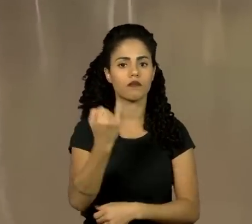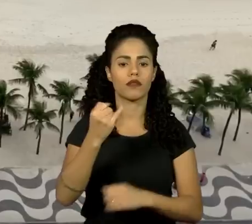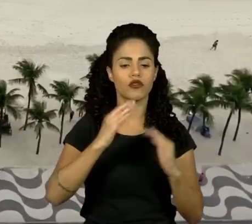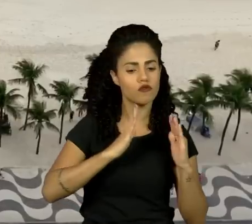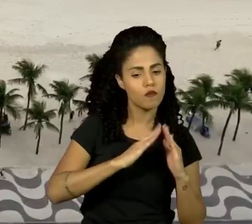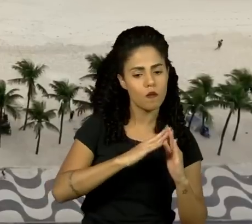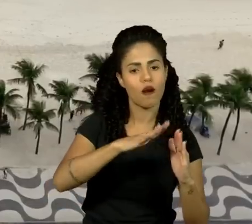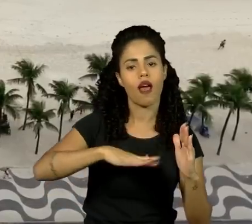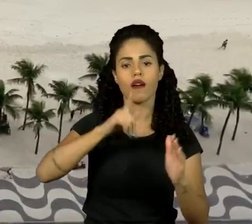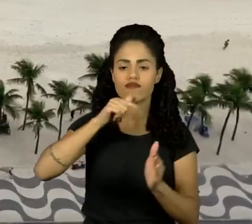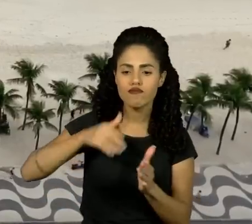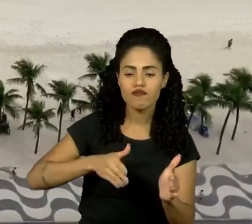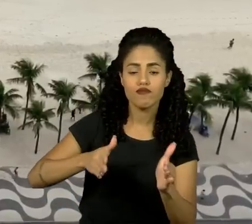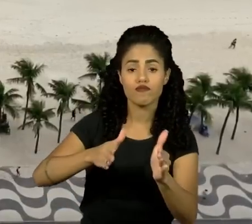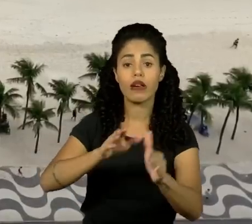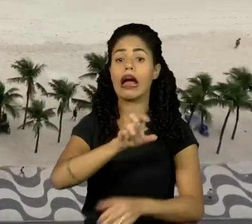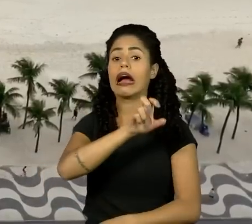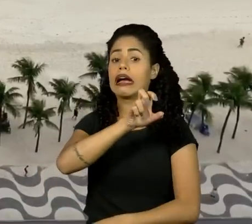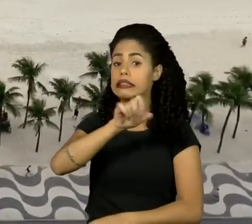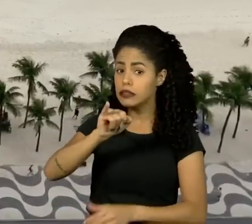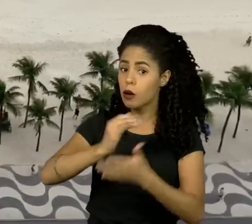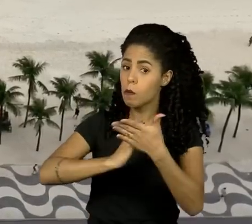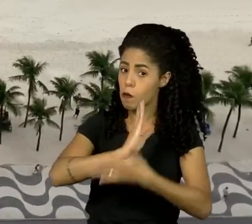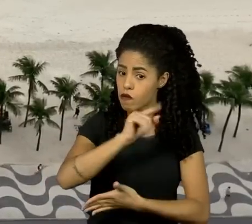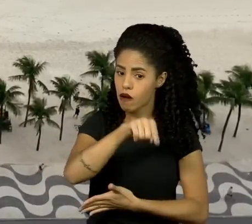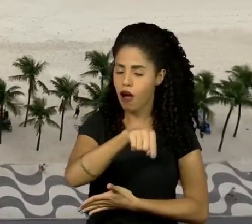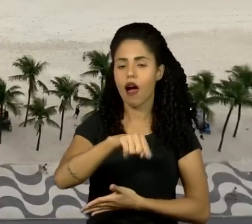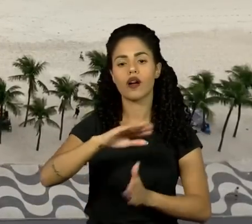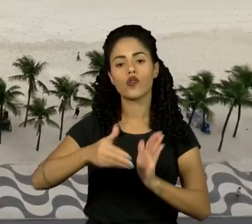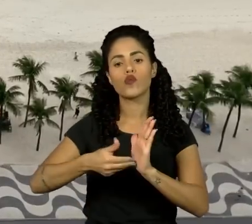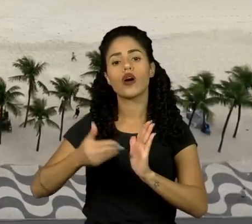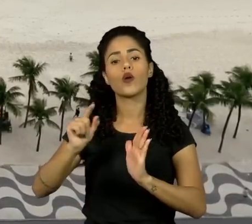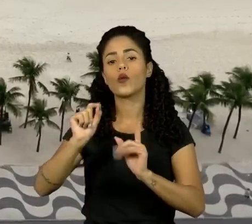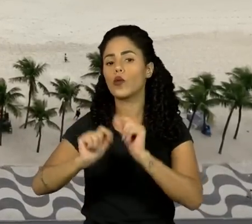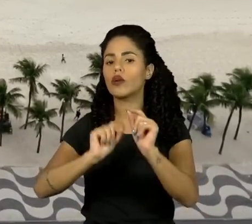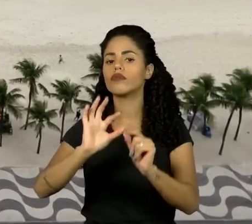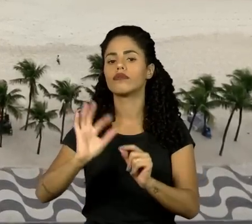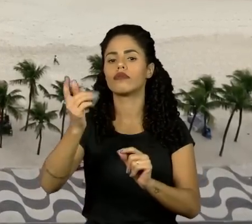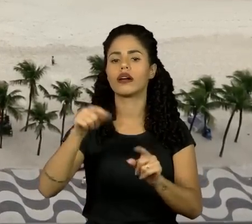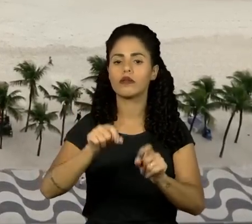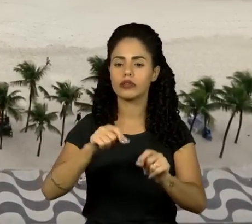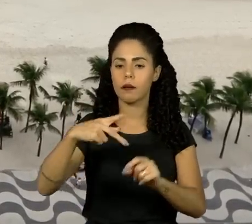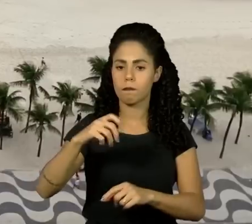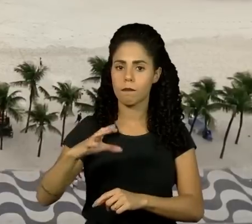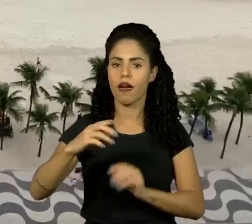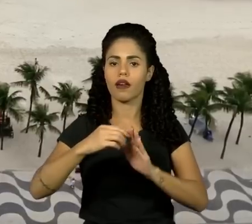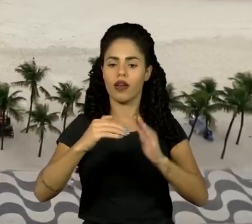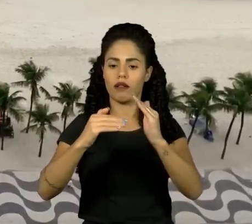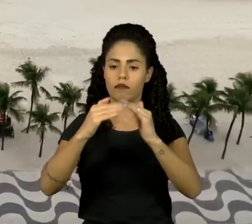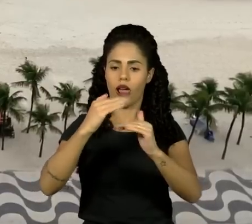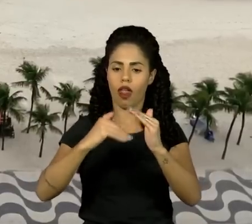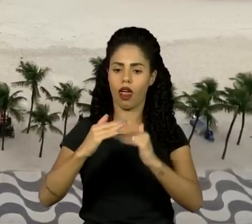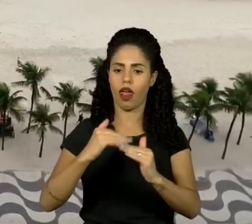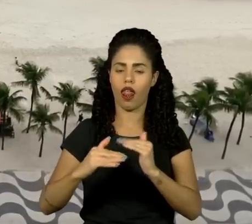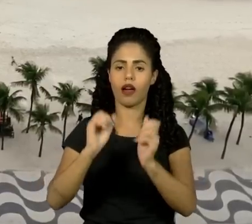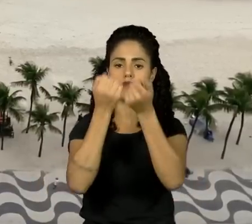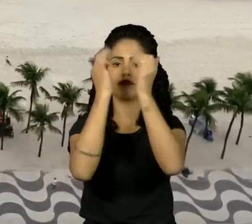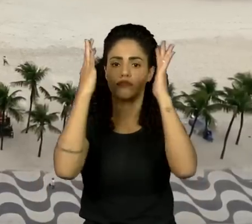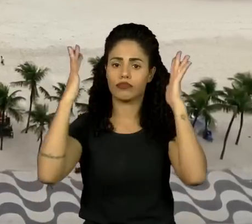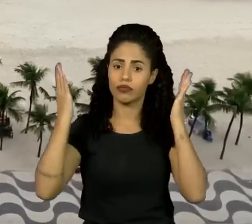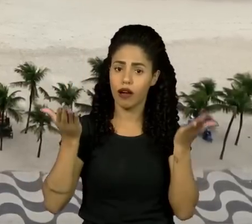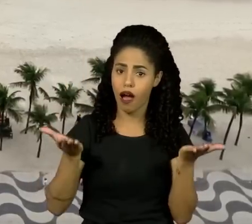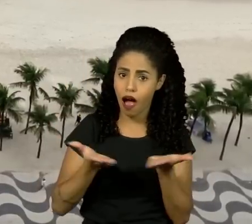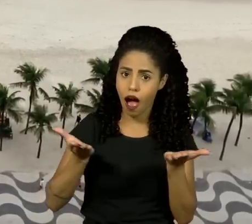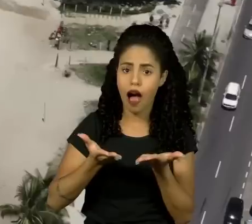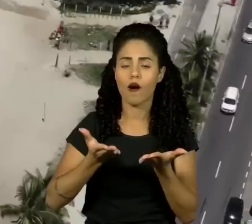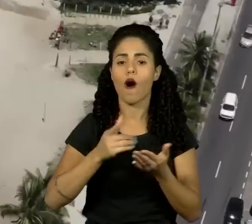elas estão. Se aprovada pelo Congresso, a PEC das Praias representaria um retrocesso ambiental em plena década